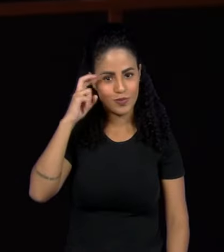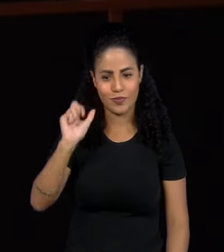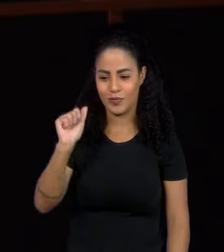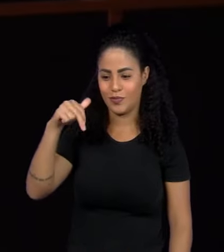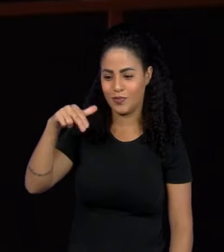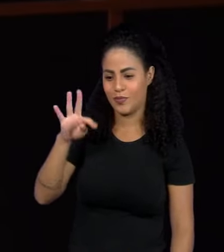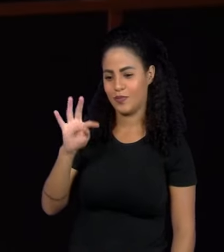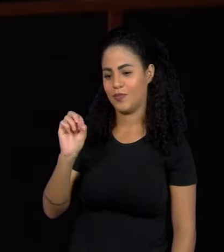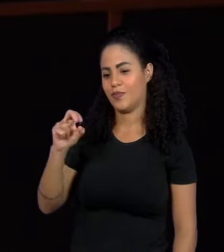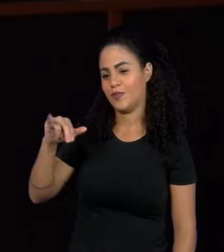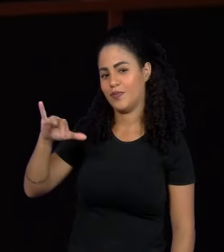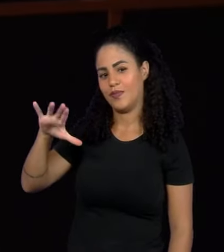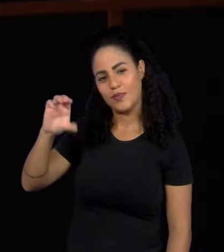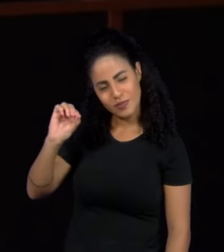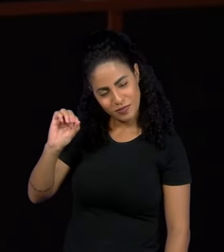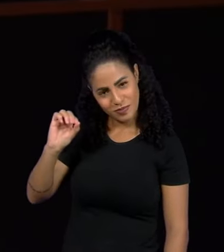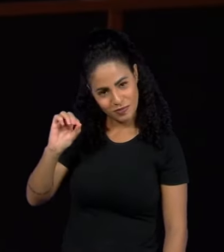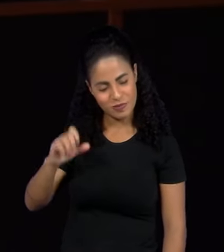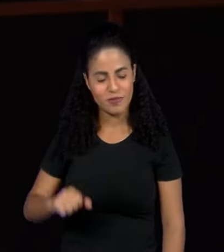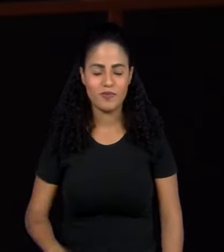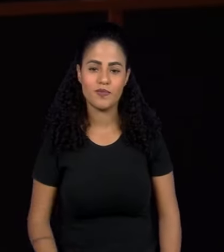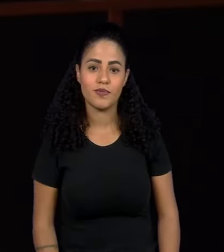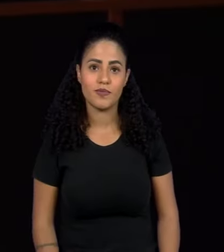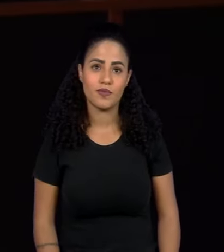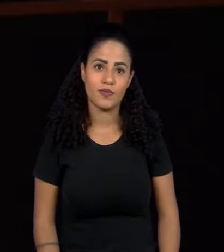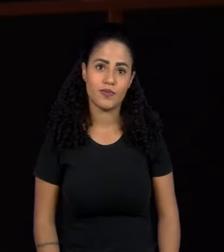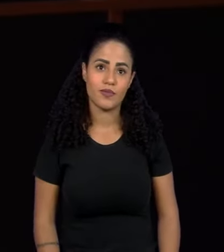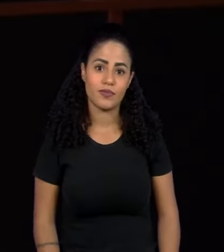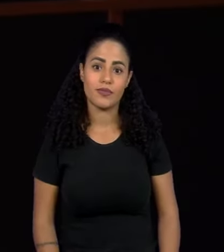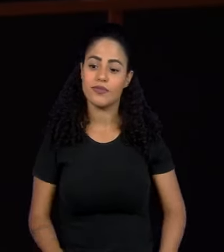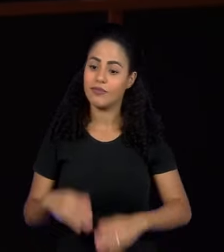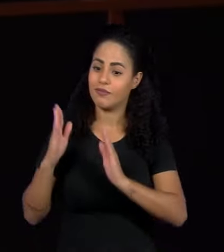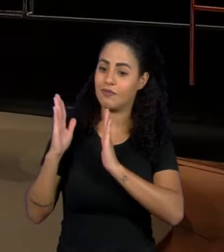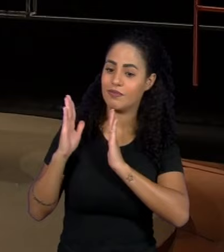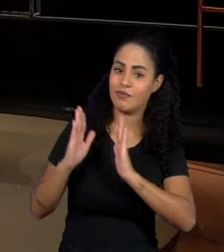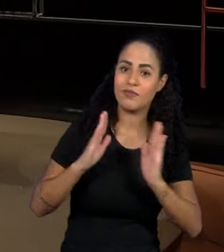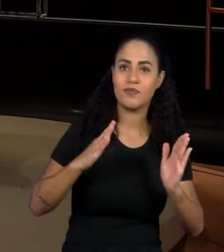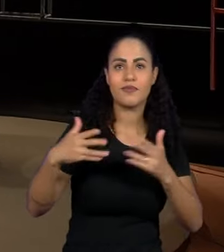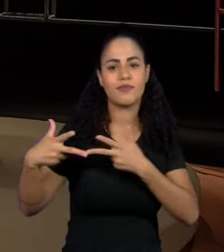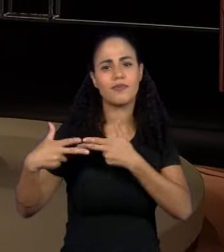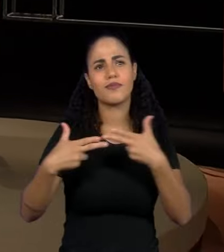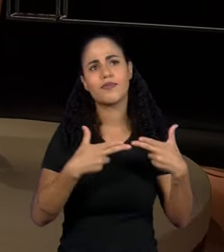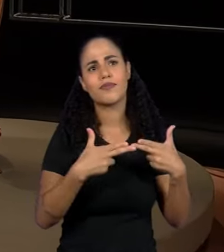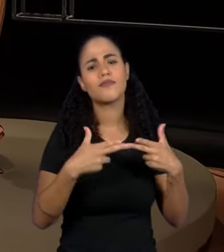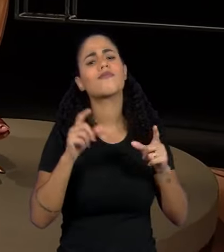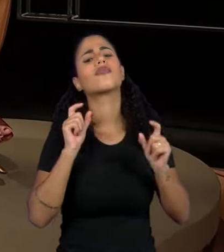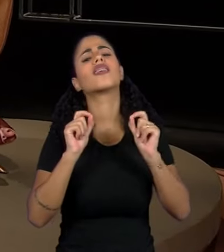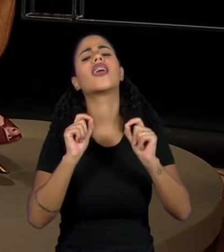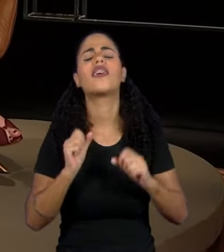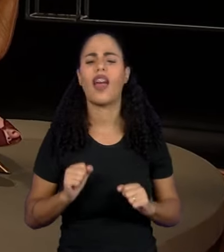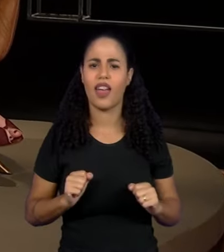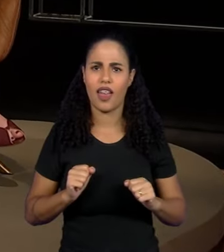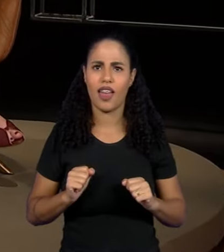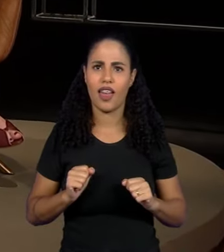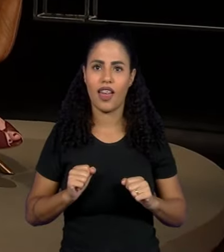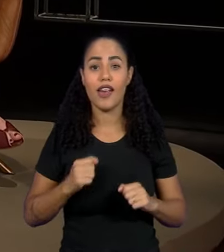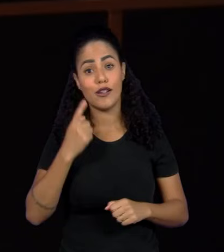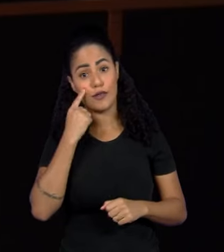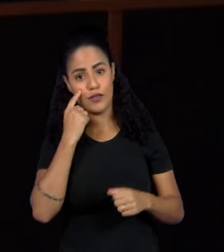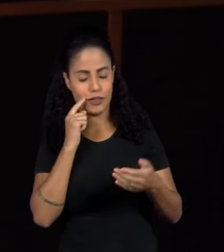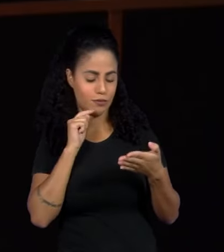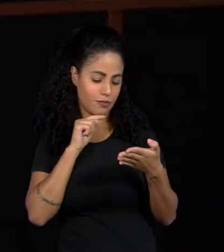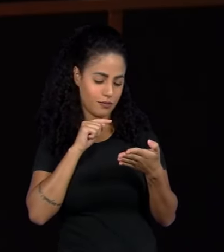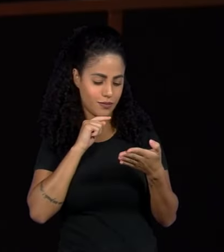Nóbrega! Salve! Bom, vamos a mais trechos inéditos? Opa! Agora é quem? Você. Então vamos